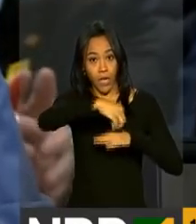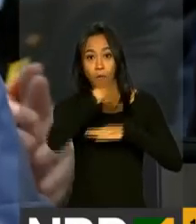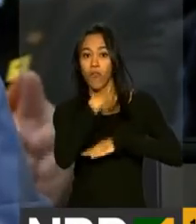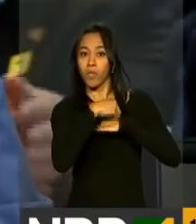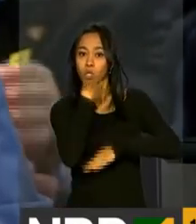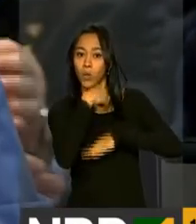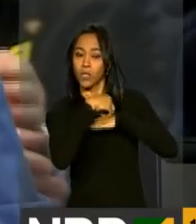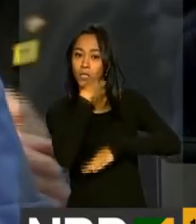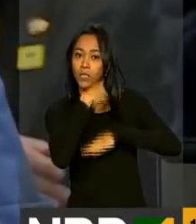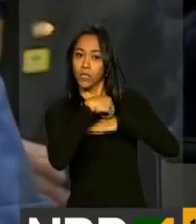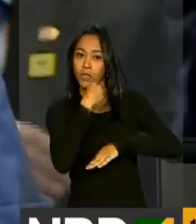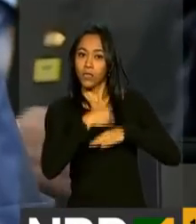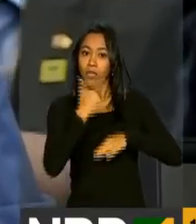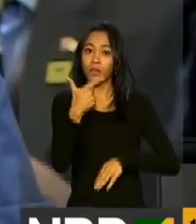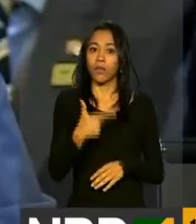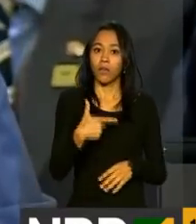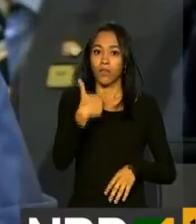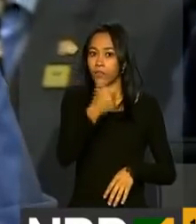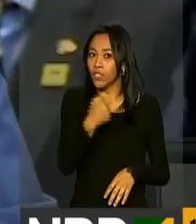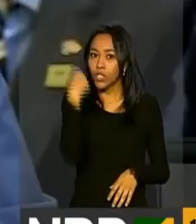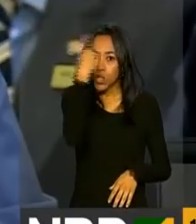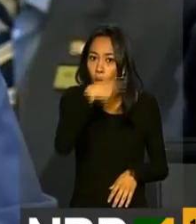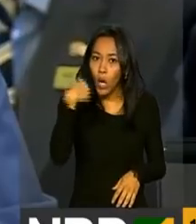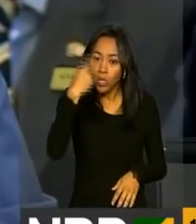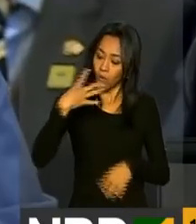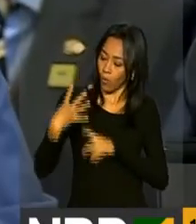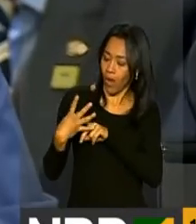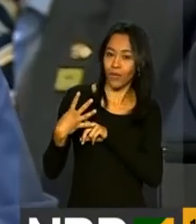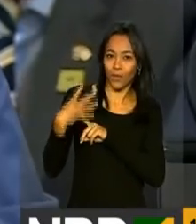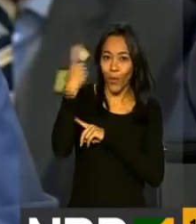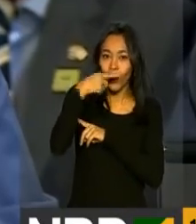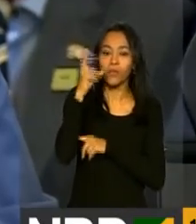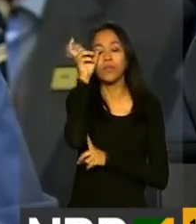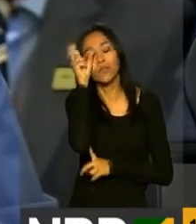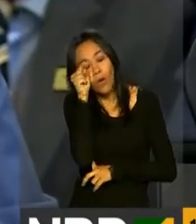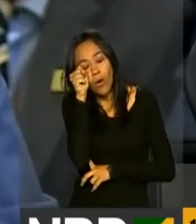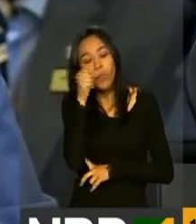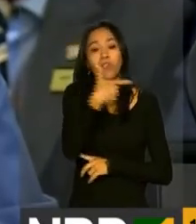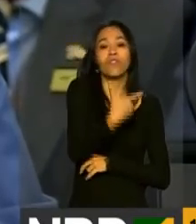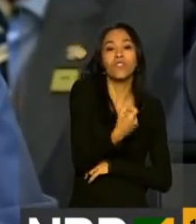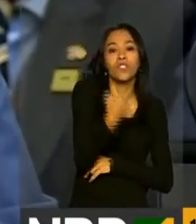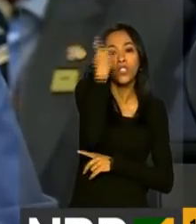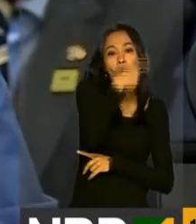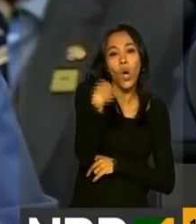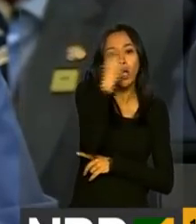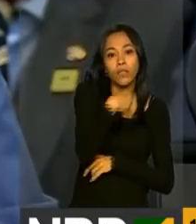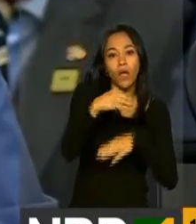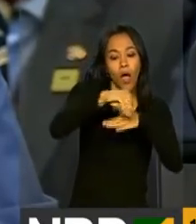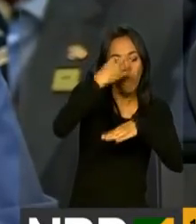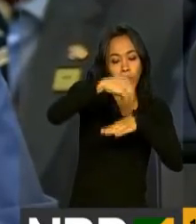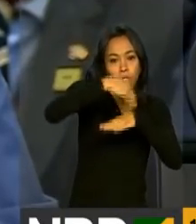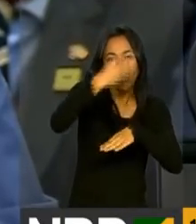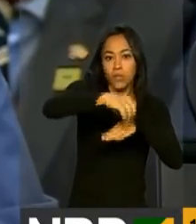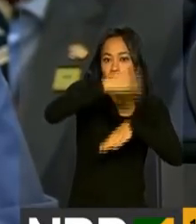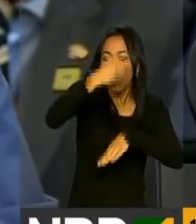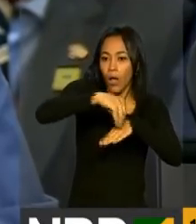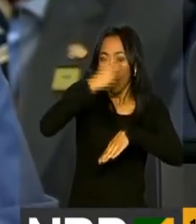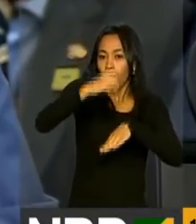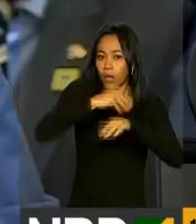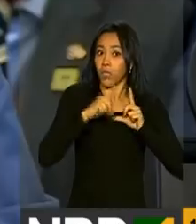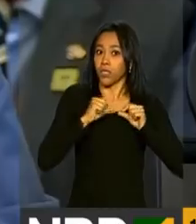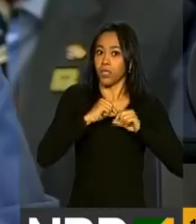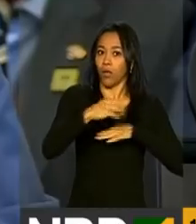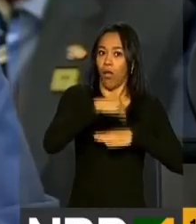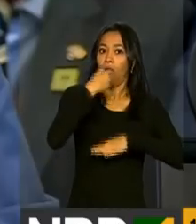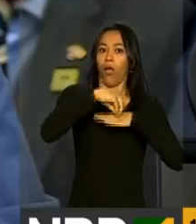20 vinte horas por dia nas outras quatro ele dorme mas às 20 horas por dia ele recebe informações e as informações